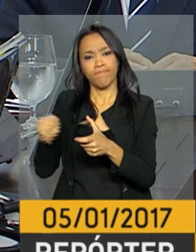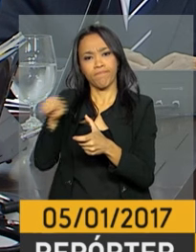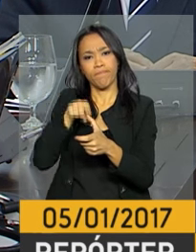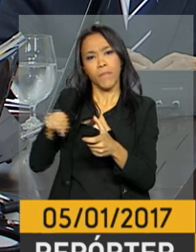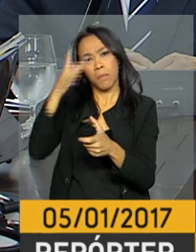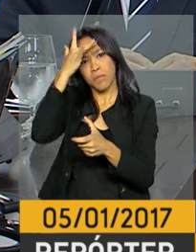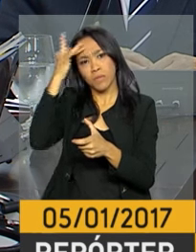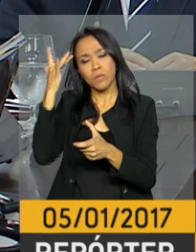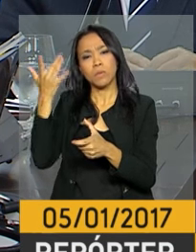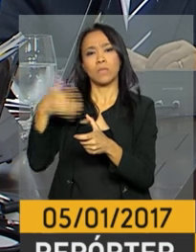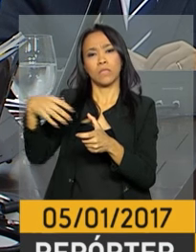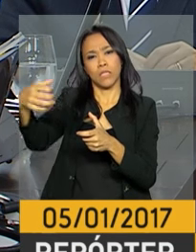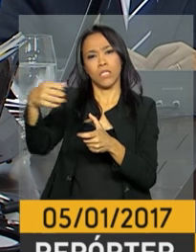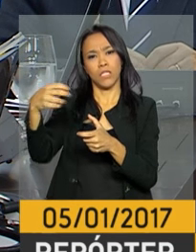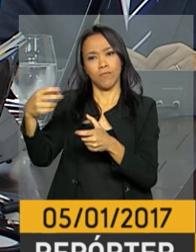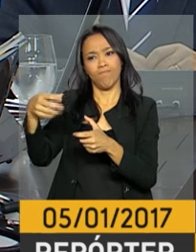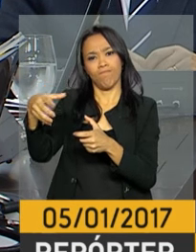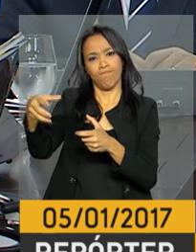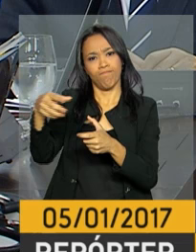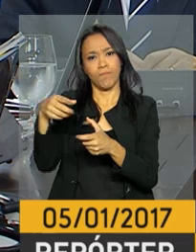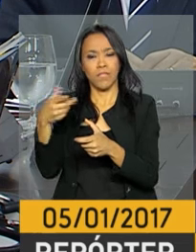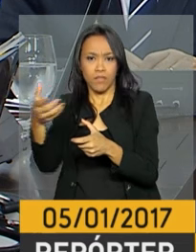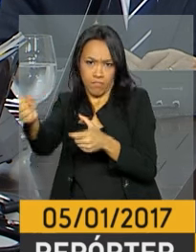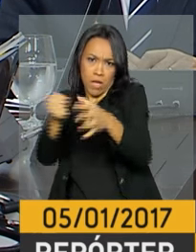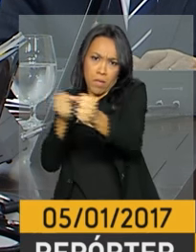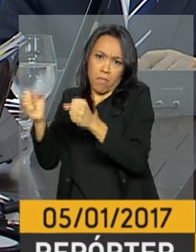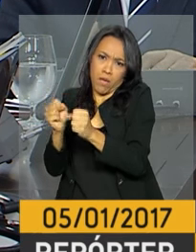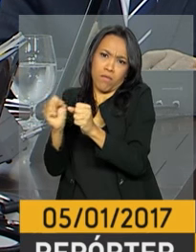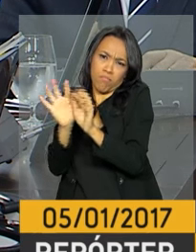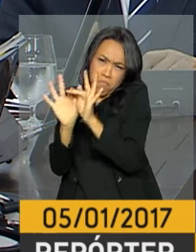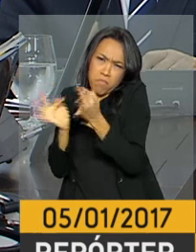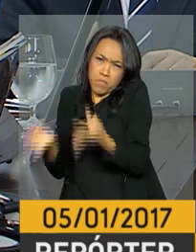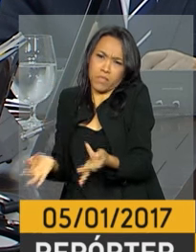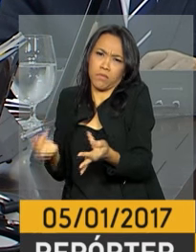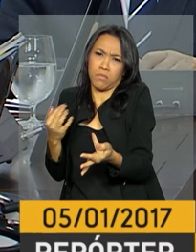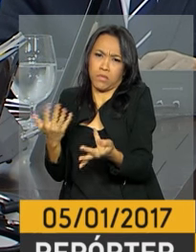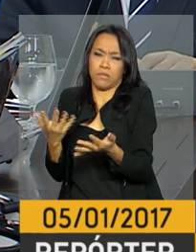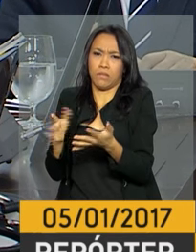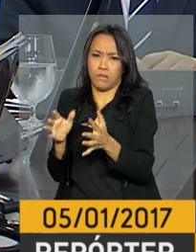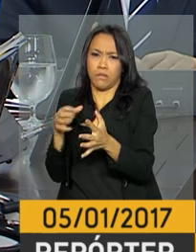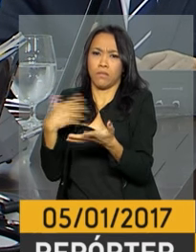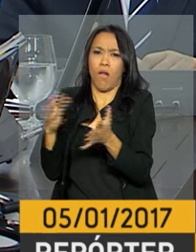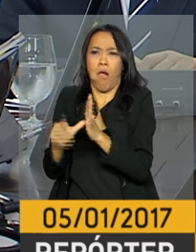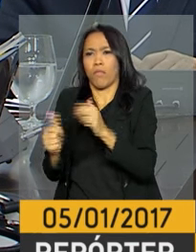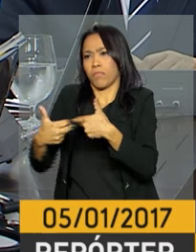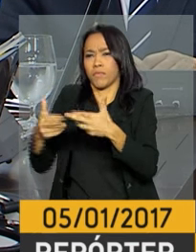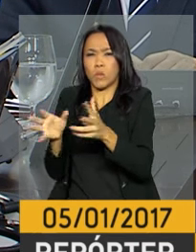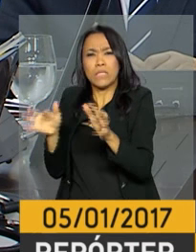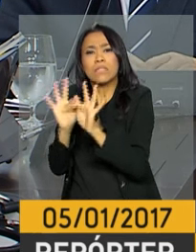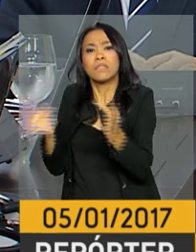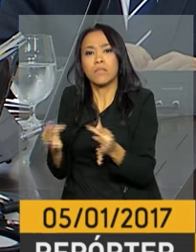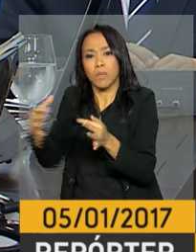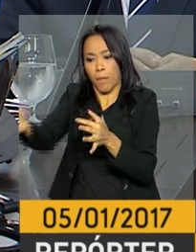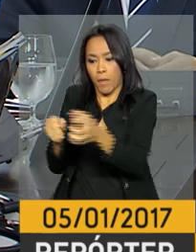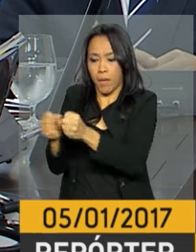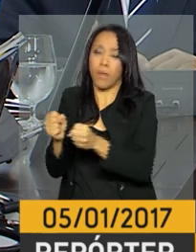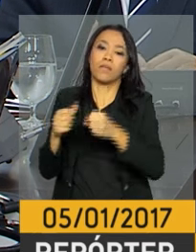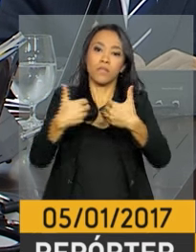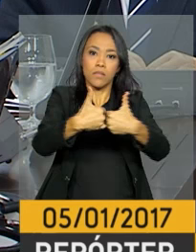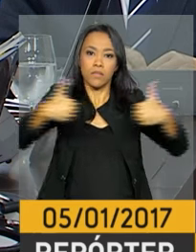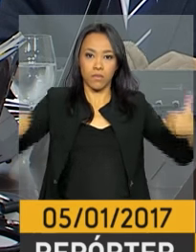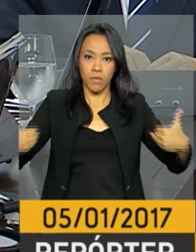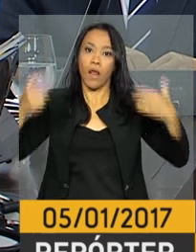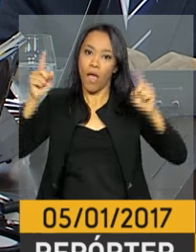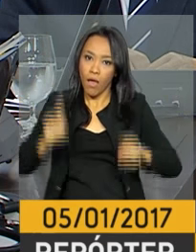praticaram delitos de menor potencial ofensivo esta é a primeira determinação que se fará nesse plano nacional